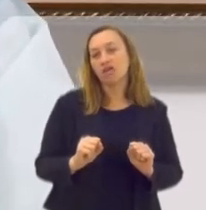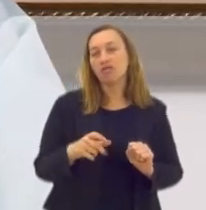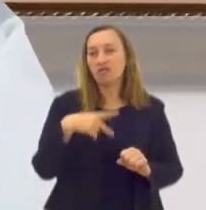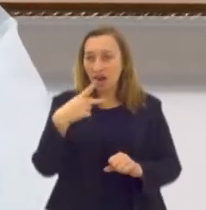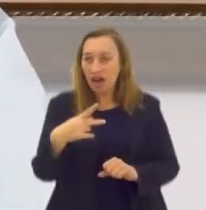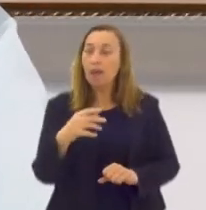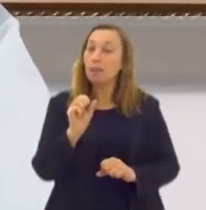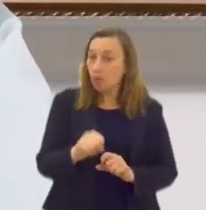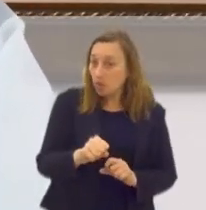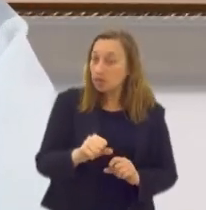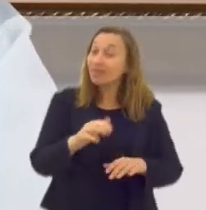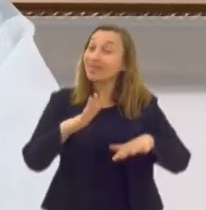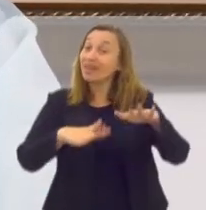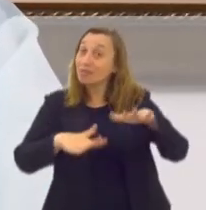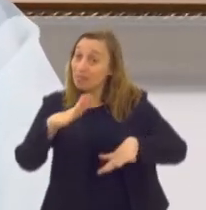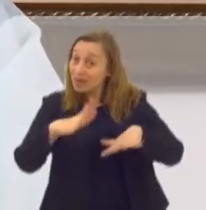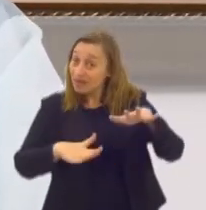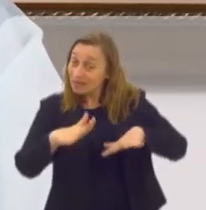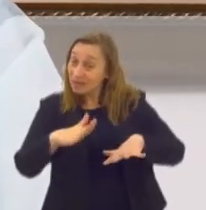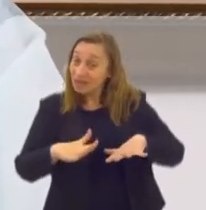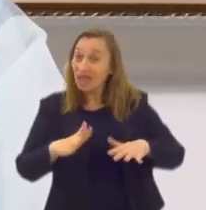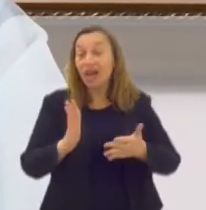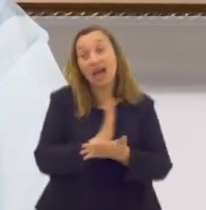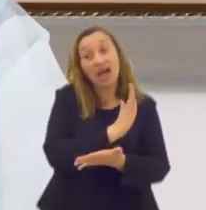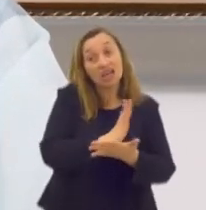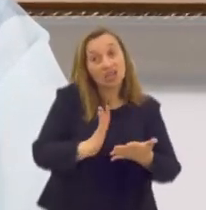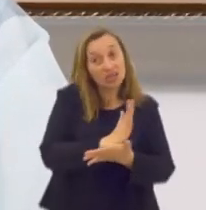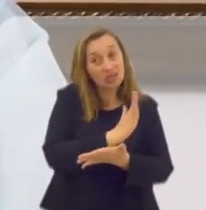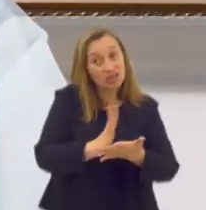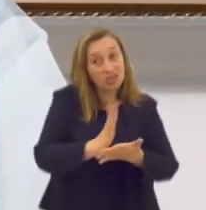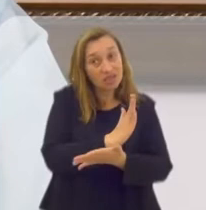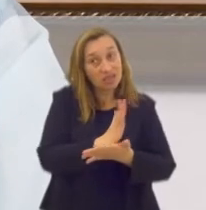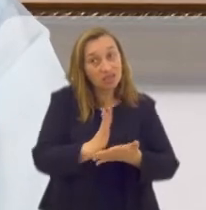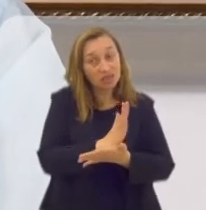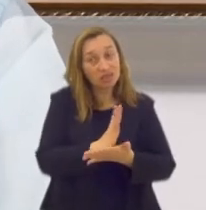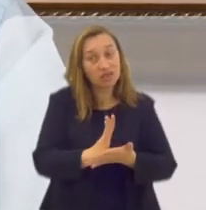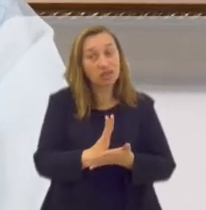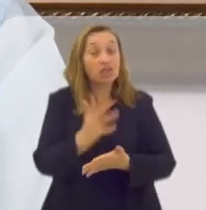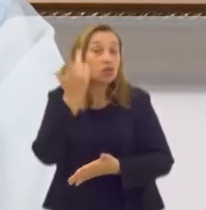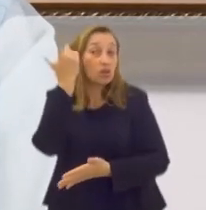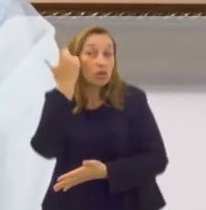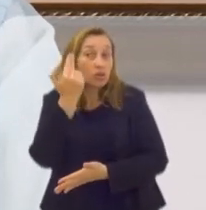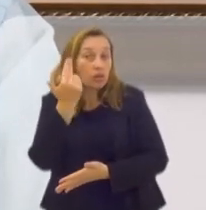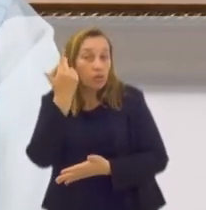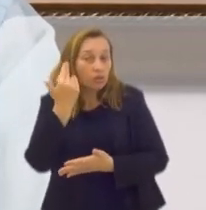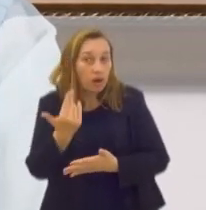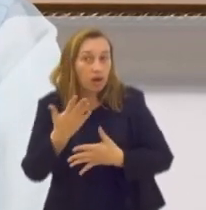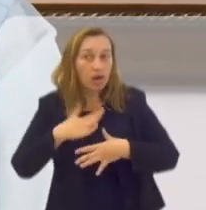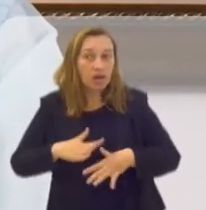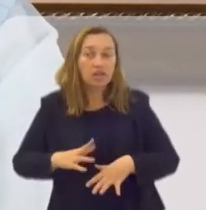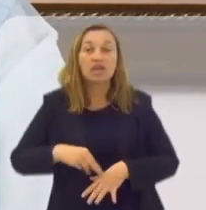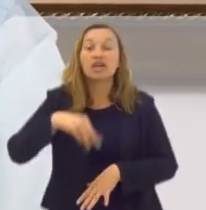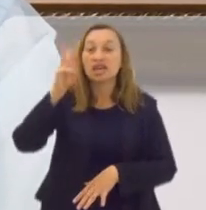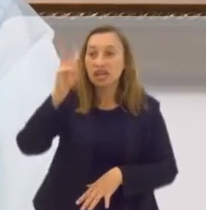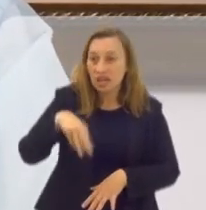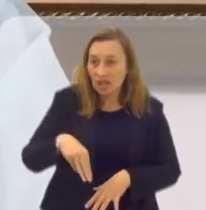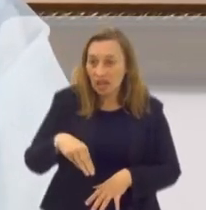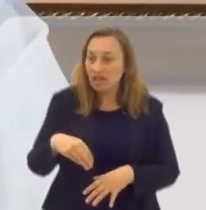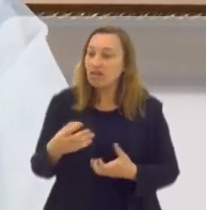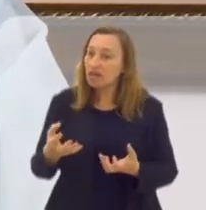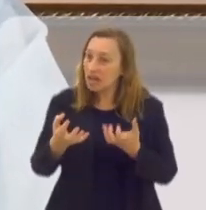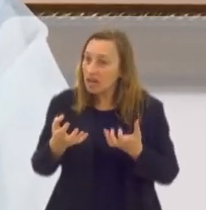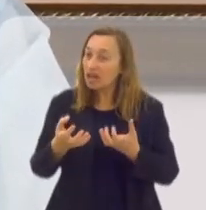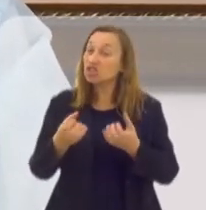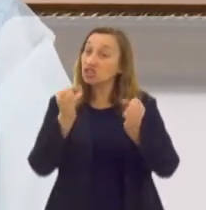outro muitíssimo específico, mas a maioria das vezes tem que ser de forma natural. Então quem vai buscar, a gente